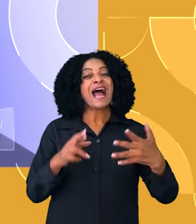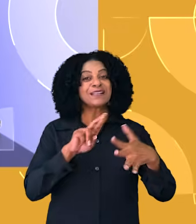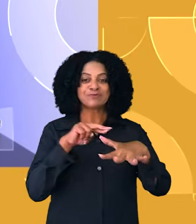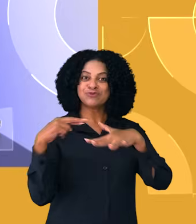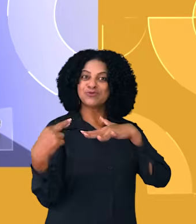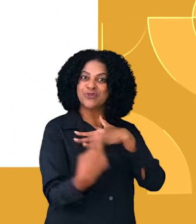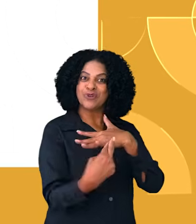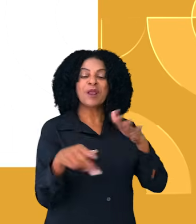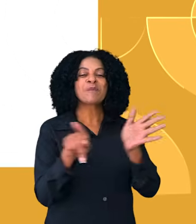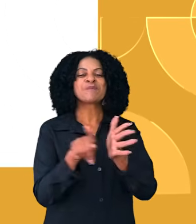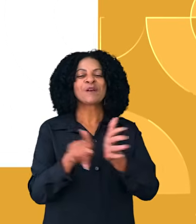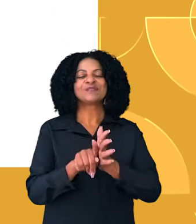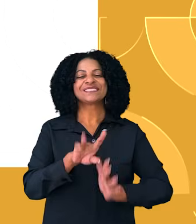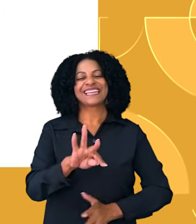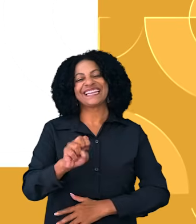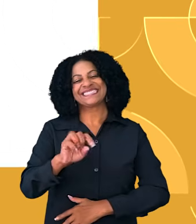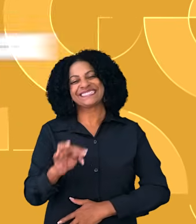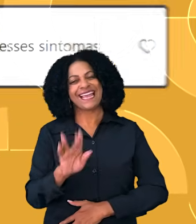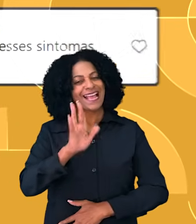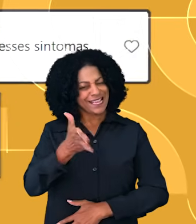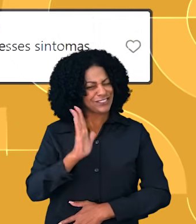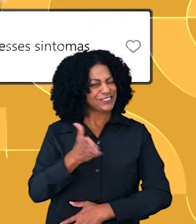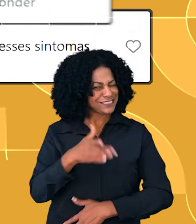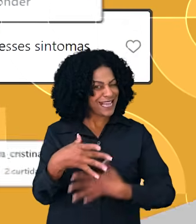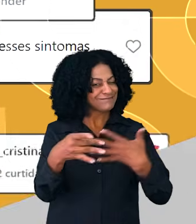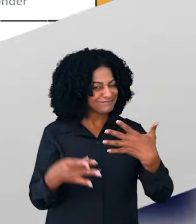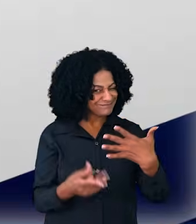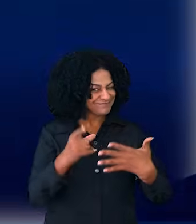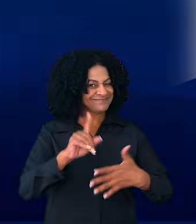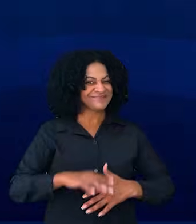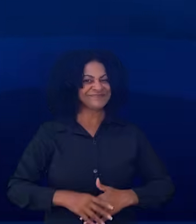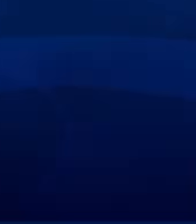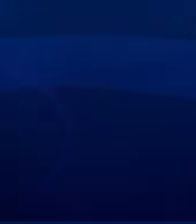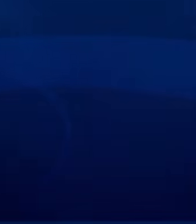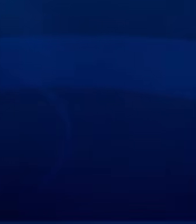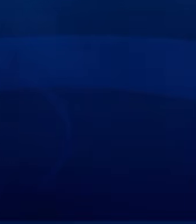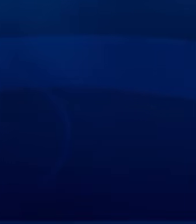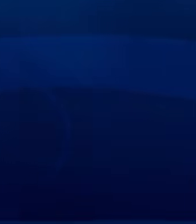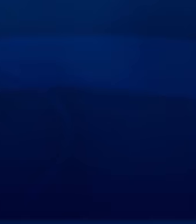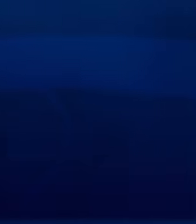sociais do TST. Os detalhes você confere daqui a pouco.